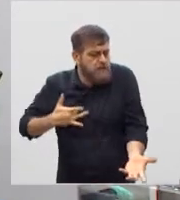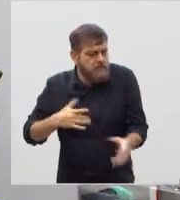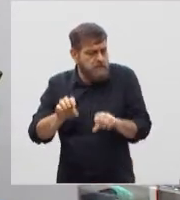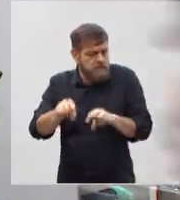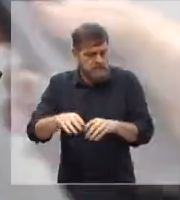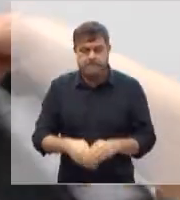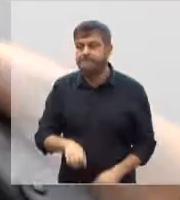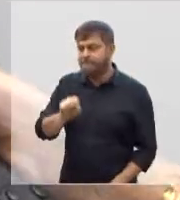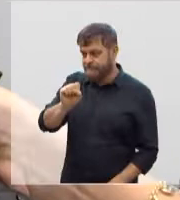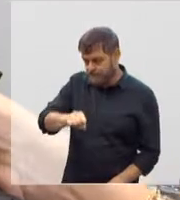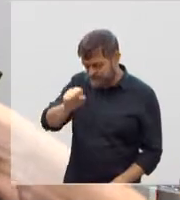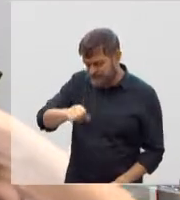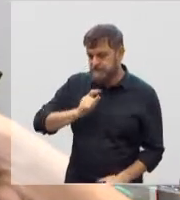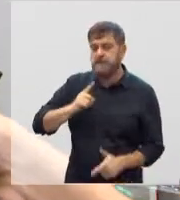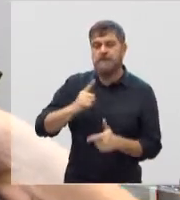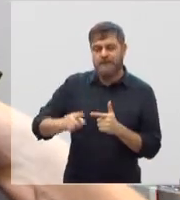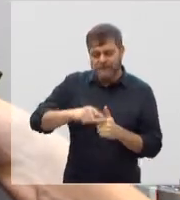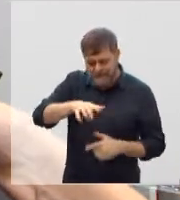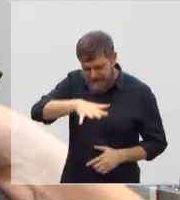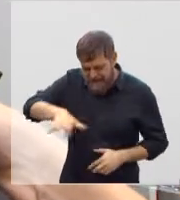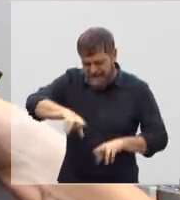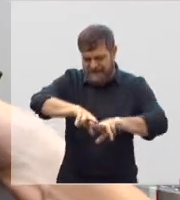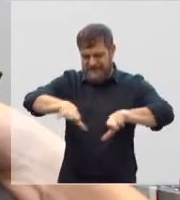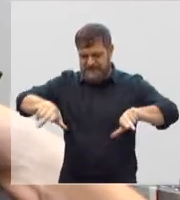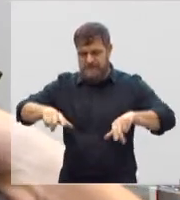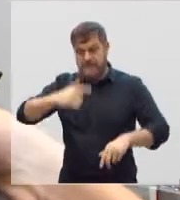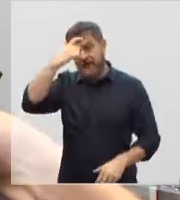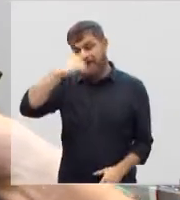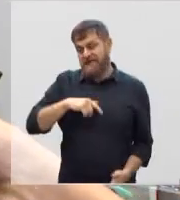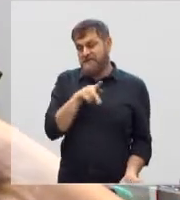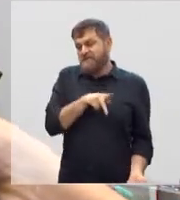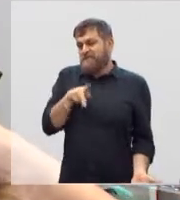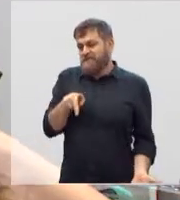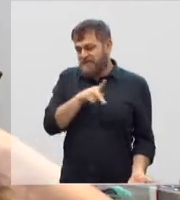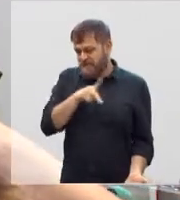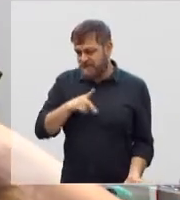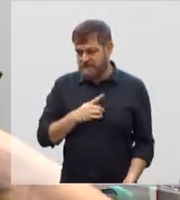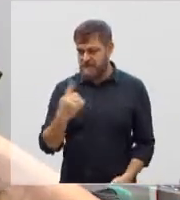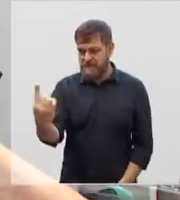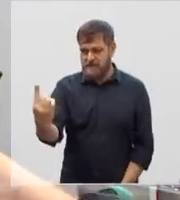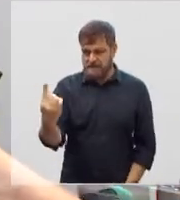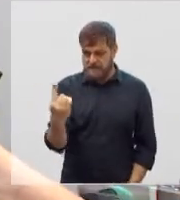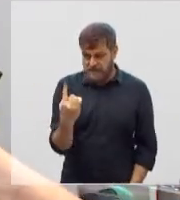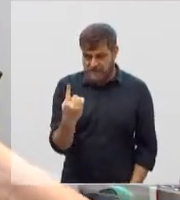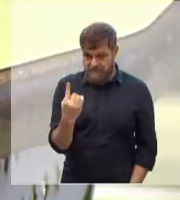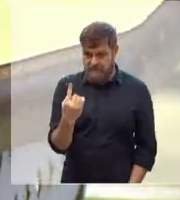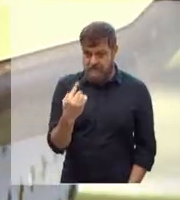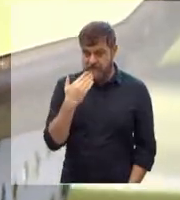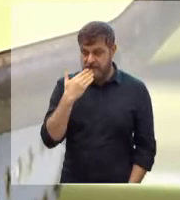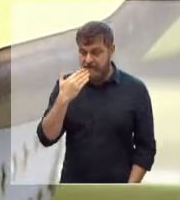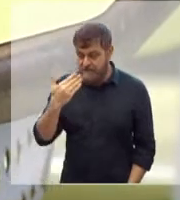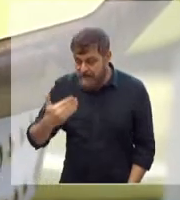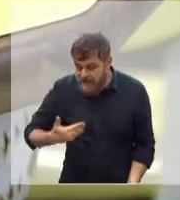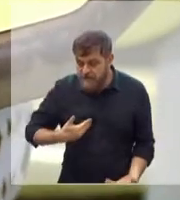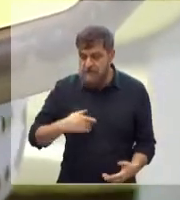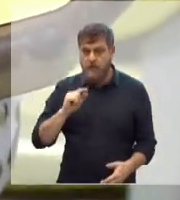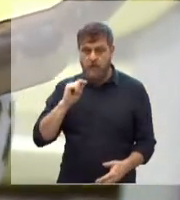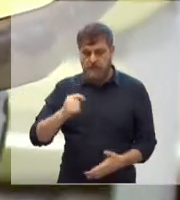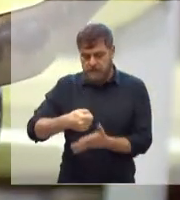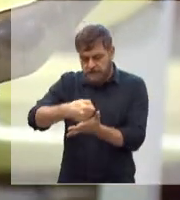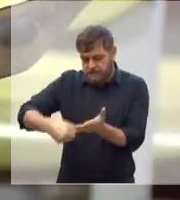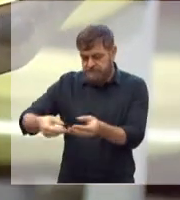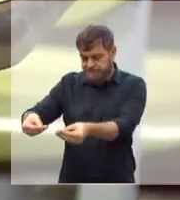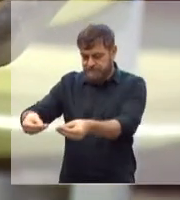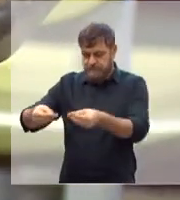educação, saúde? Todas as áreas. Eles sabem, como já vem o meu nome, professor, obviamente, então eles procuram